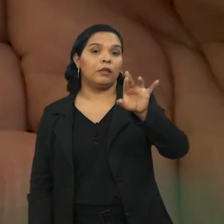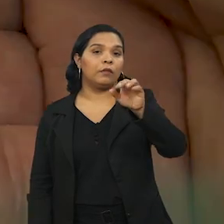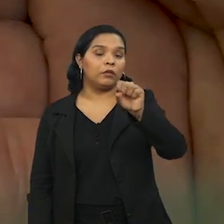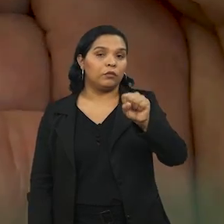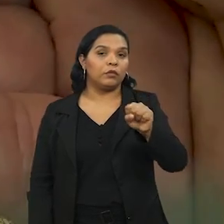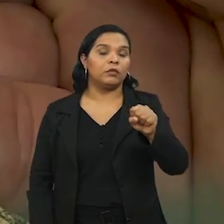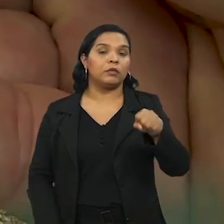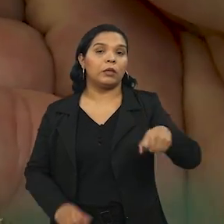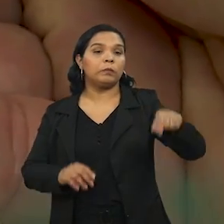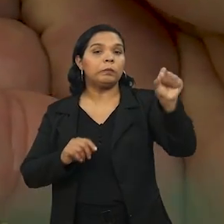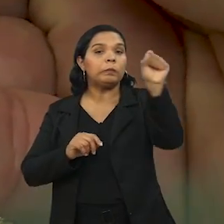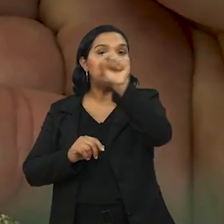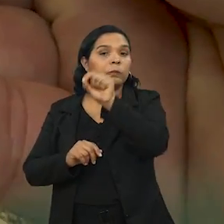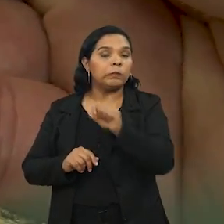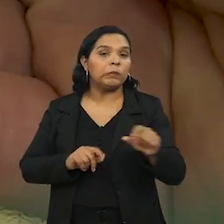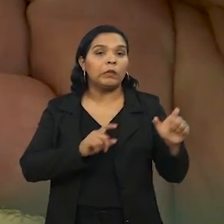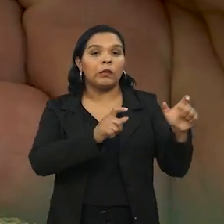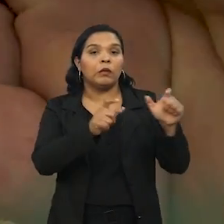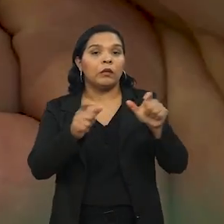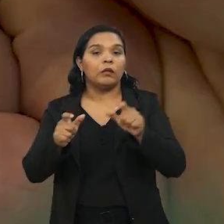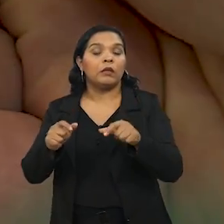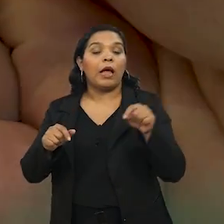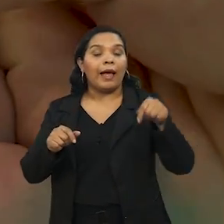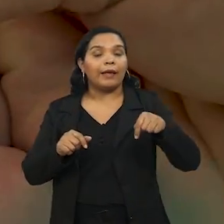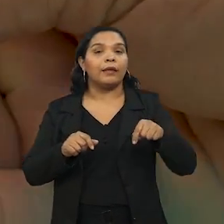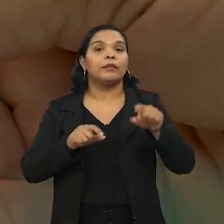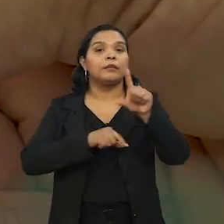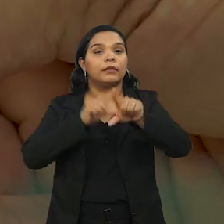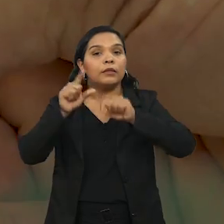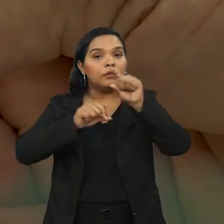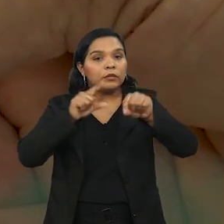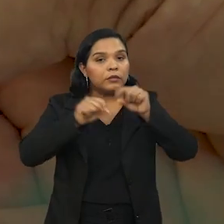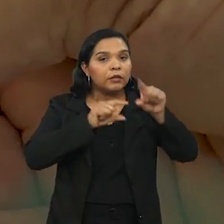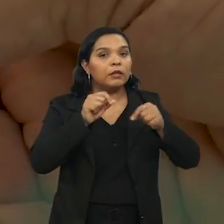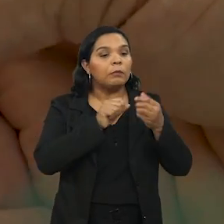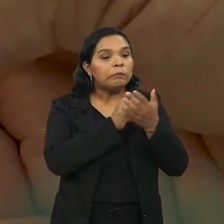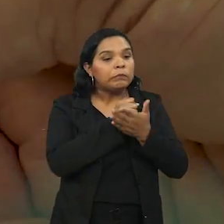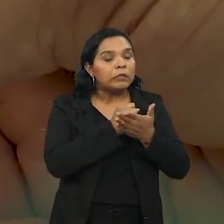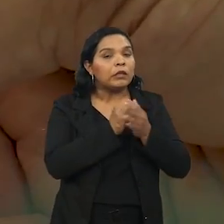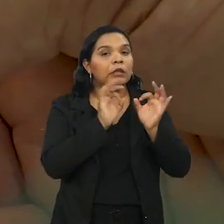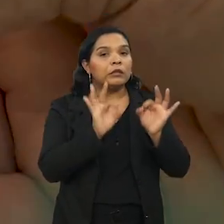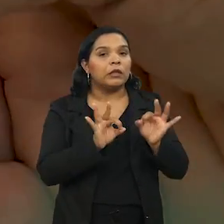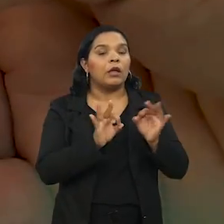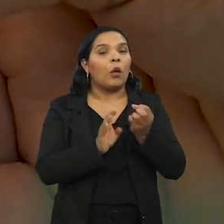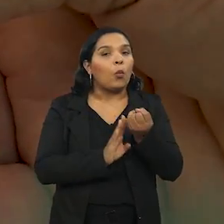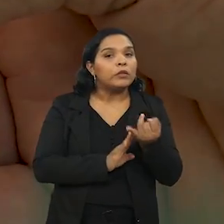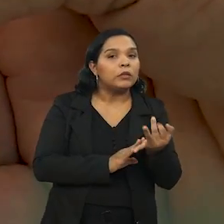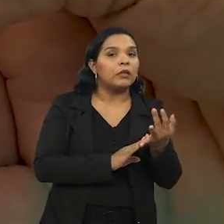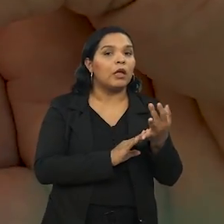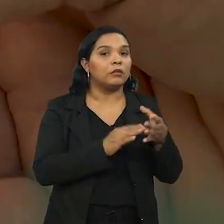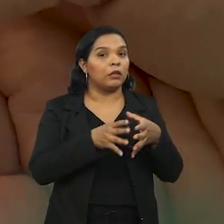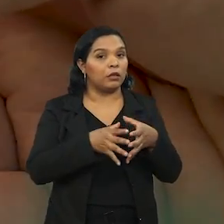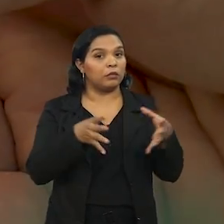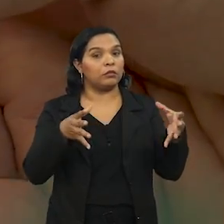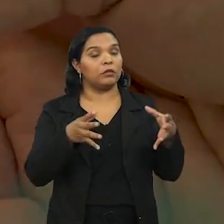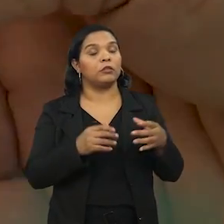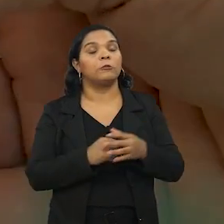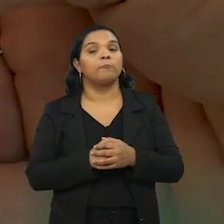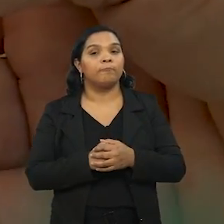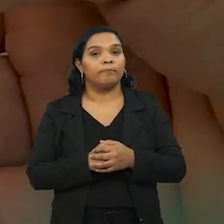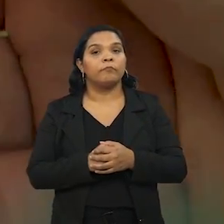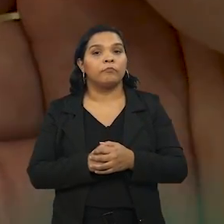em todos os locais, né? O que a gente tem ela aqui é ela selecionada, ela concentrada, ela numa quantidade grande,